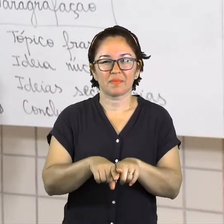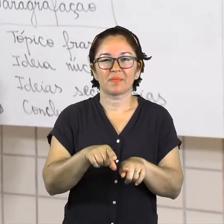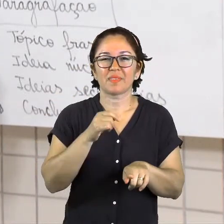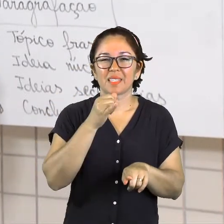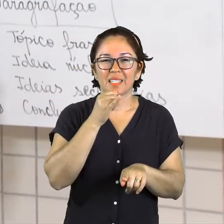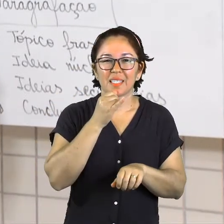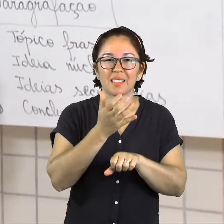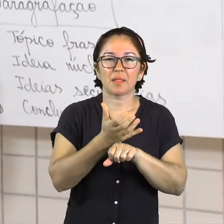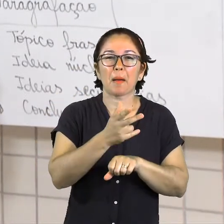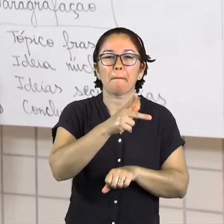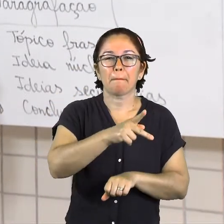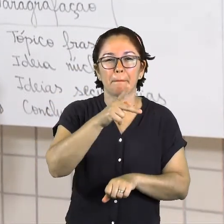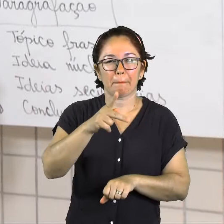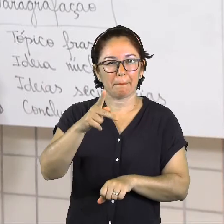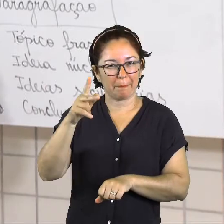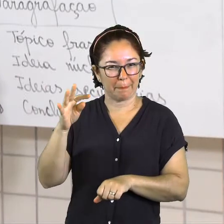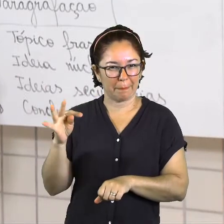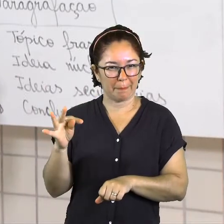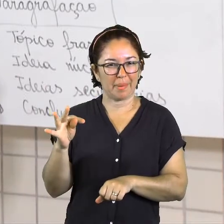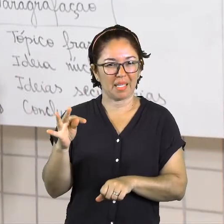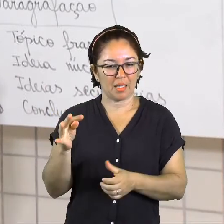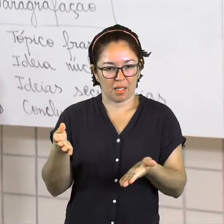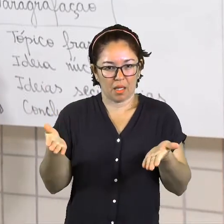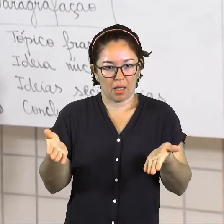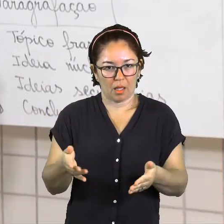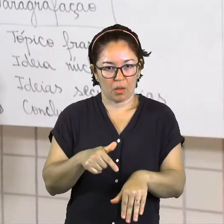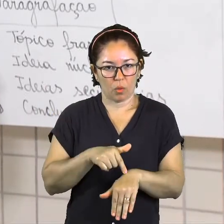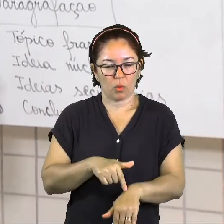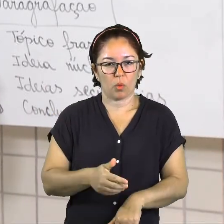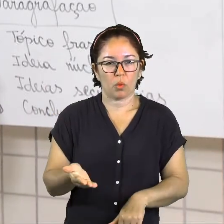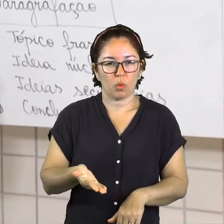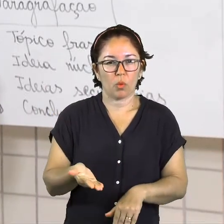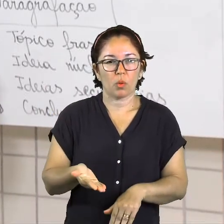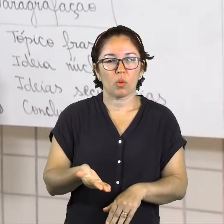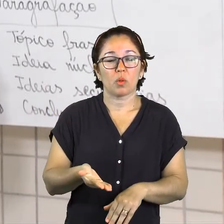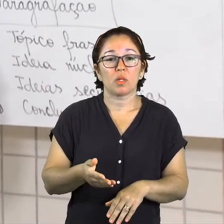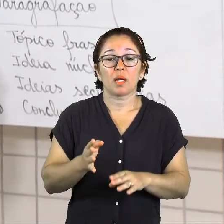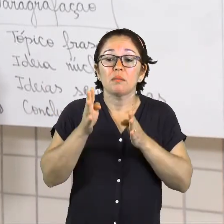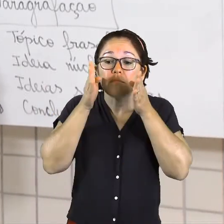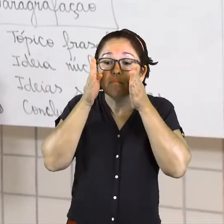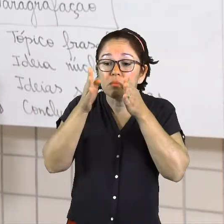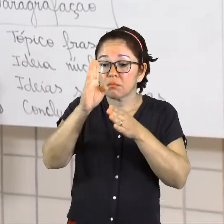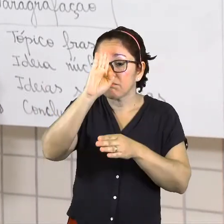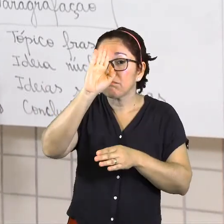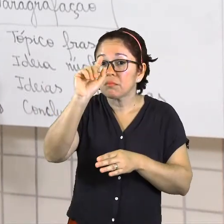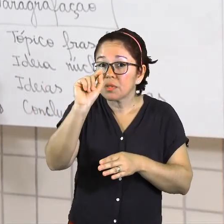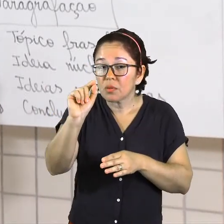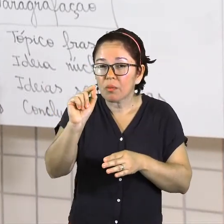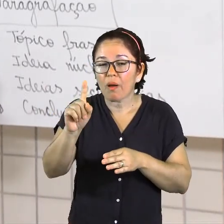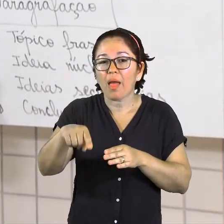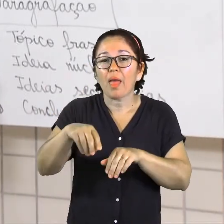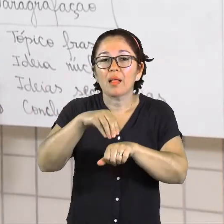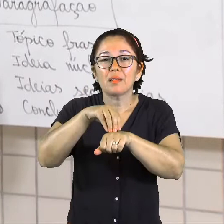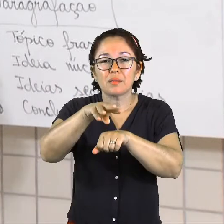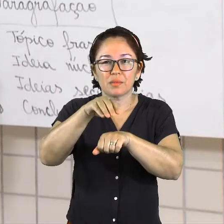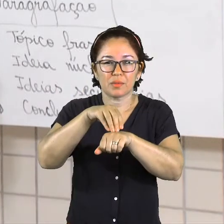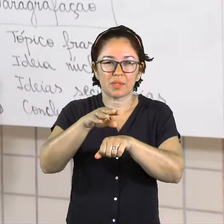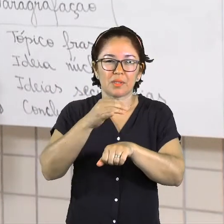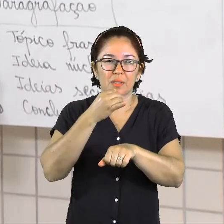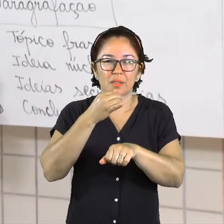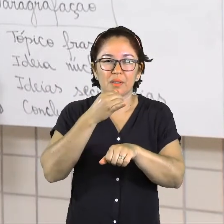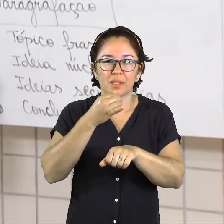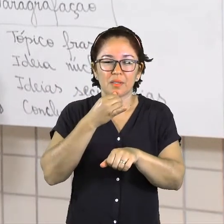produção textual, hoje, como eu disse no início, nós vamos focar algumas dicas de como